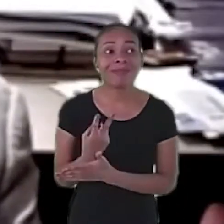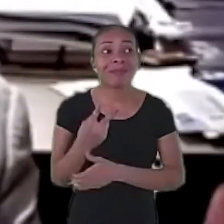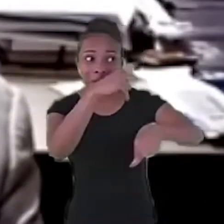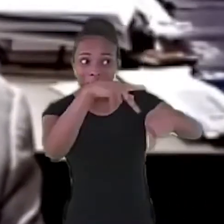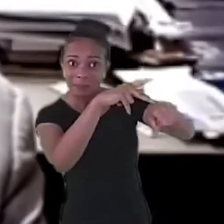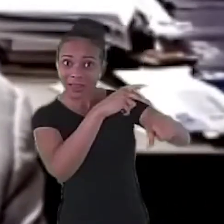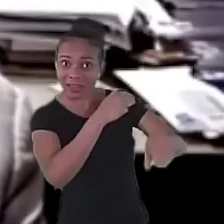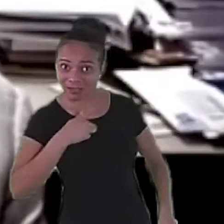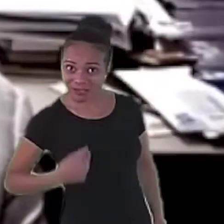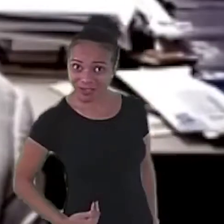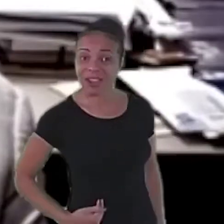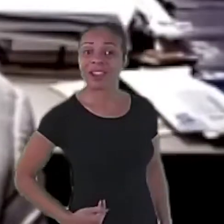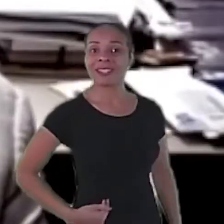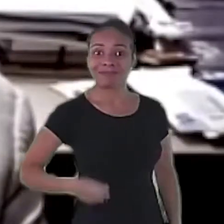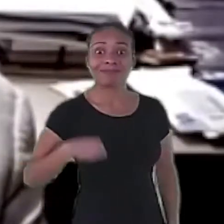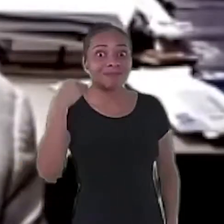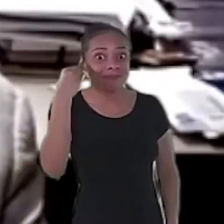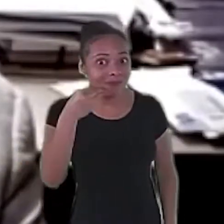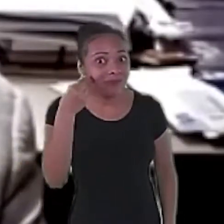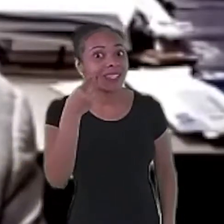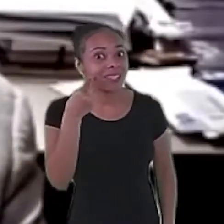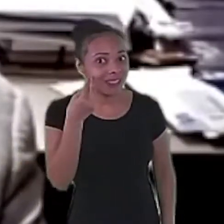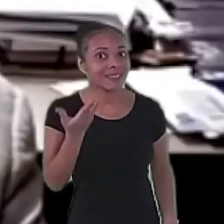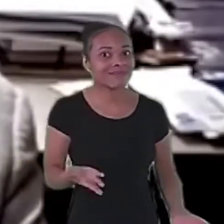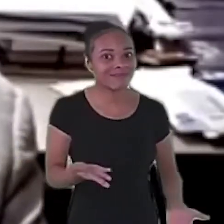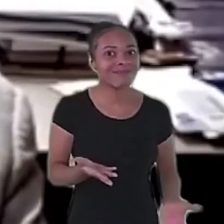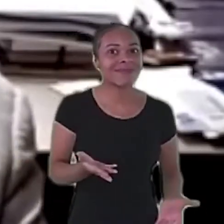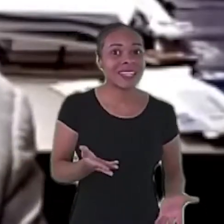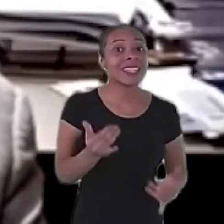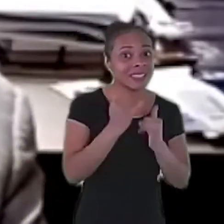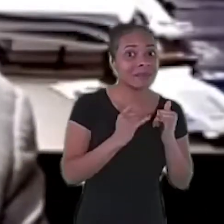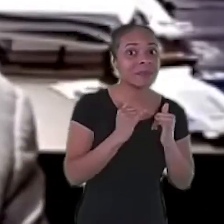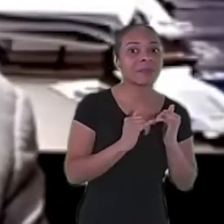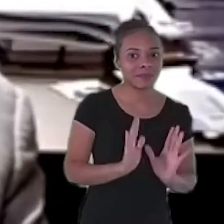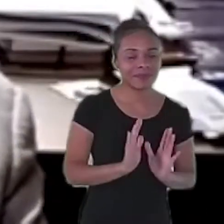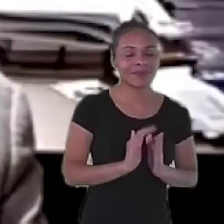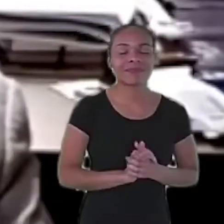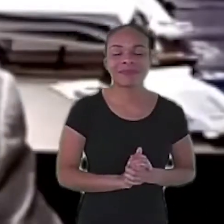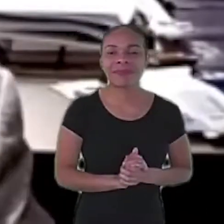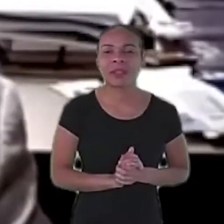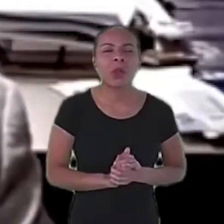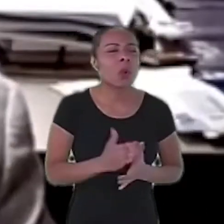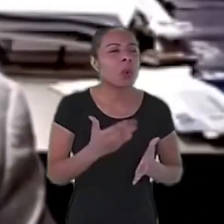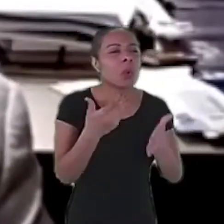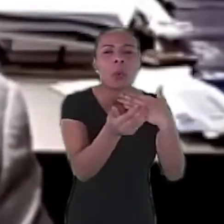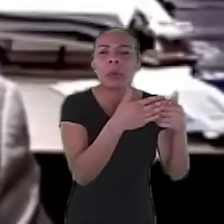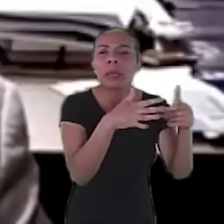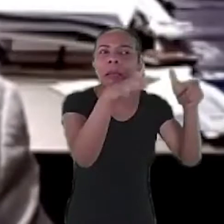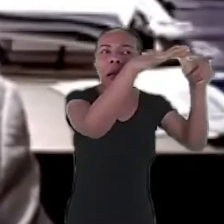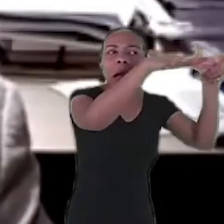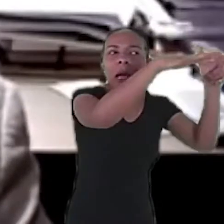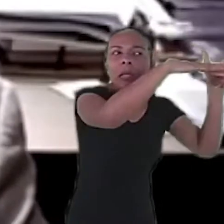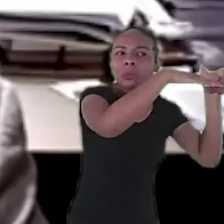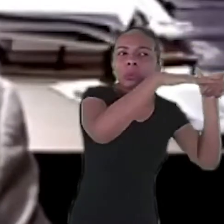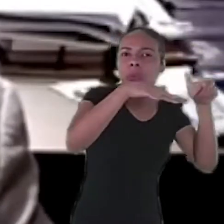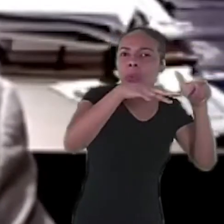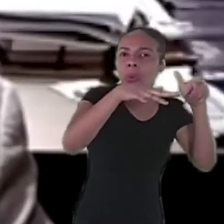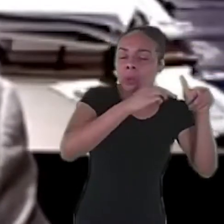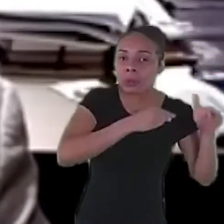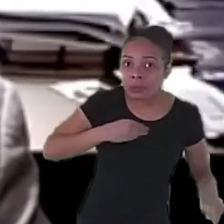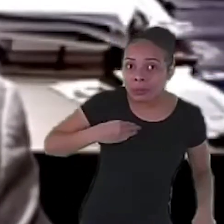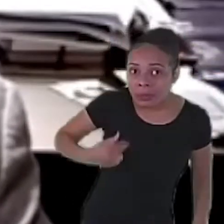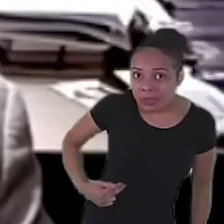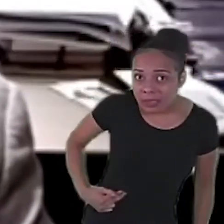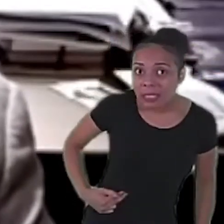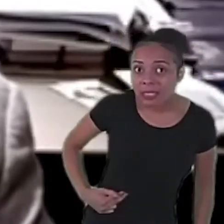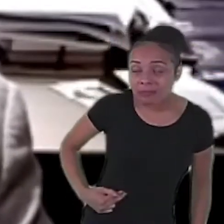É aquela coisa da economia socialista de mercado. Toda a terra chinesa é de